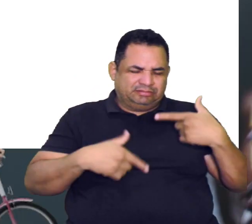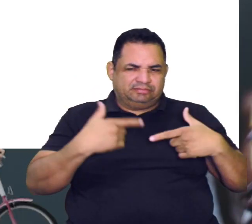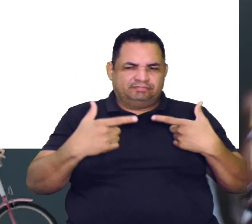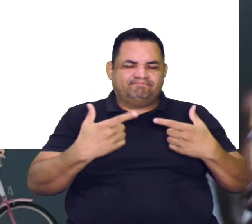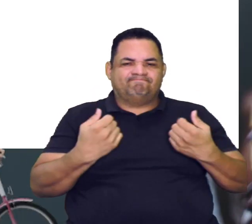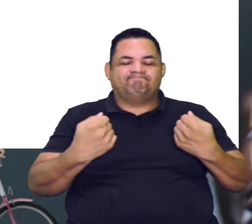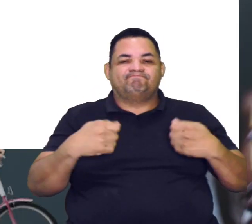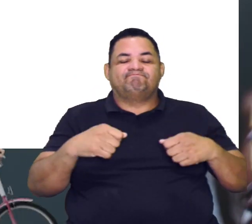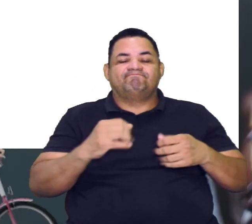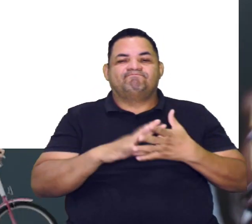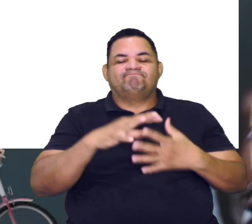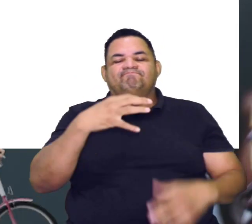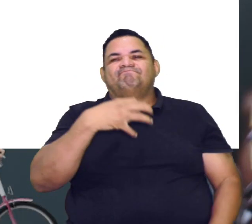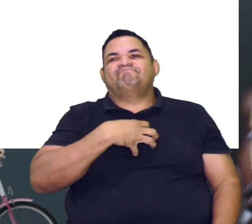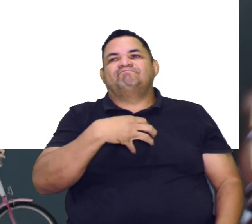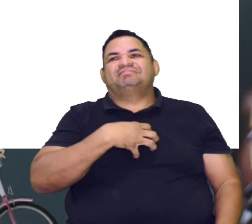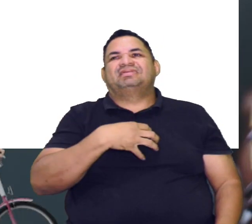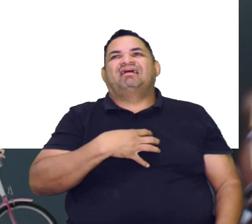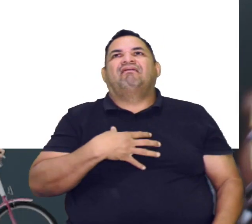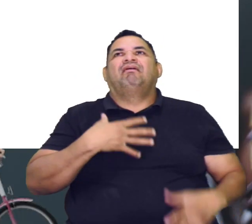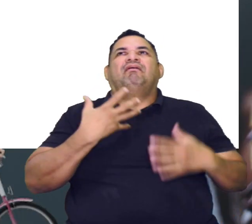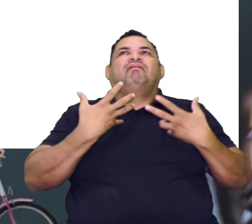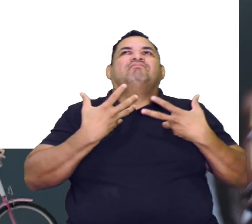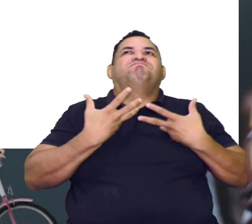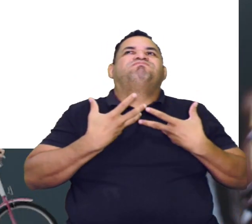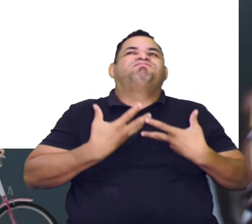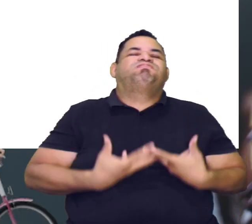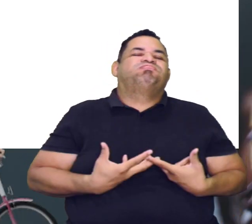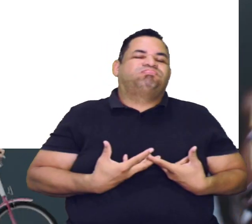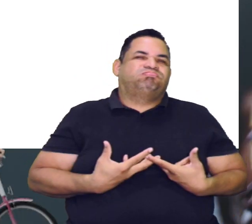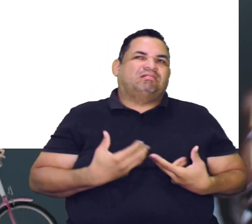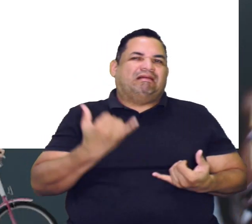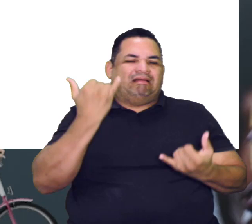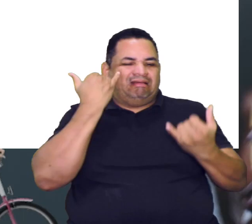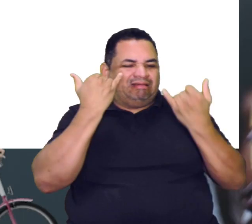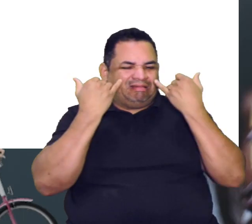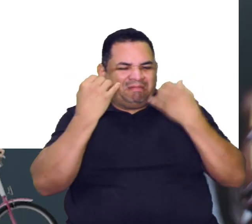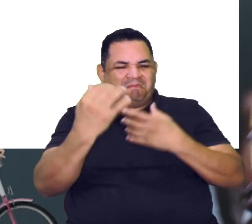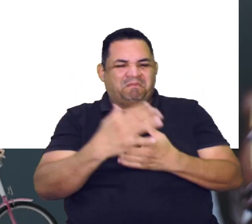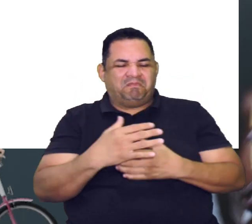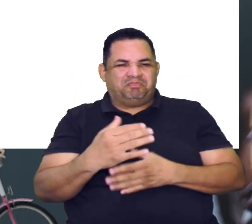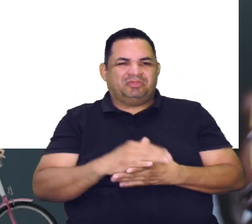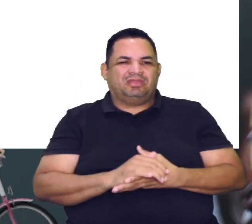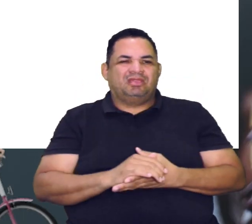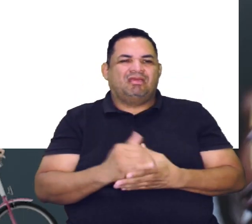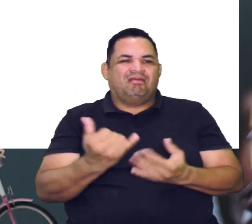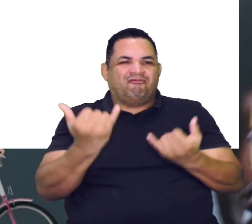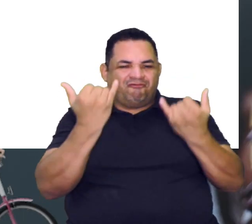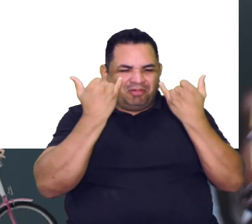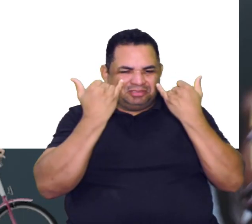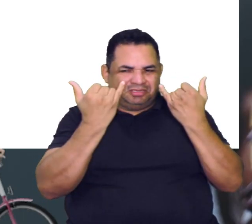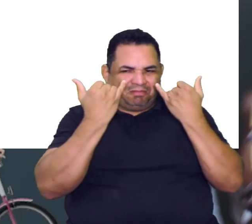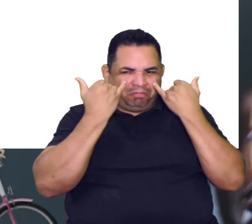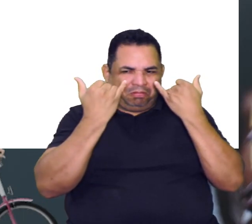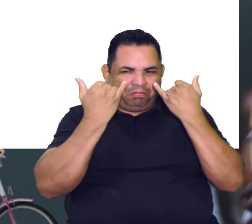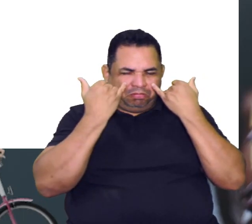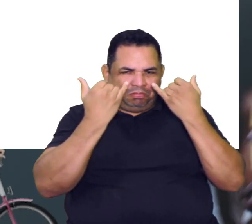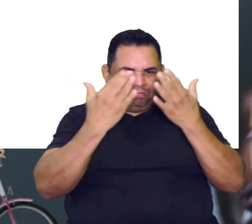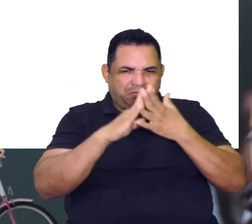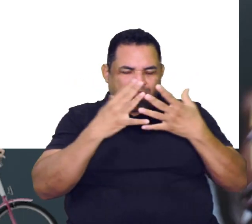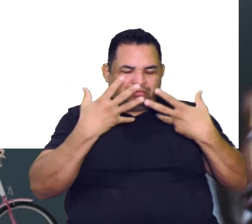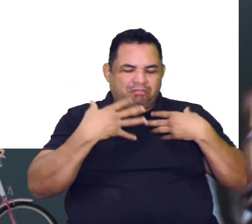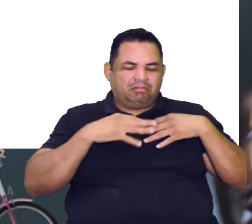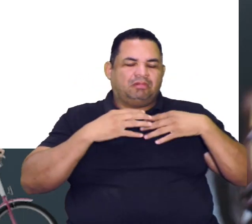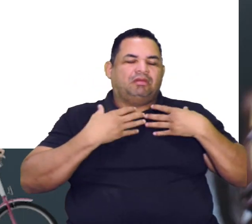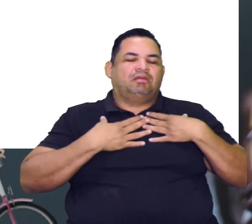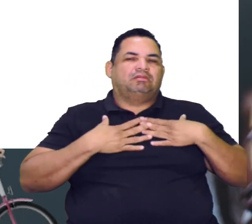demanda, podem se sentirem sobrecarregadas de informações, de expectativas, né, muito elevadas